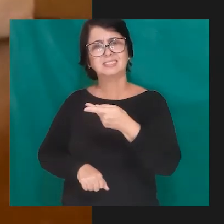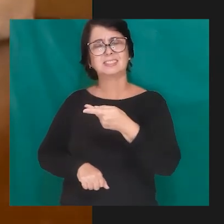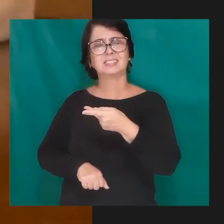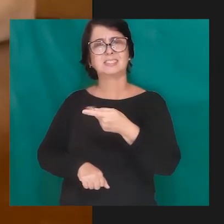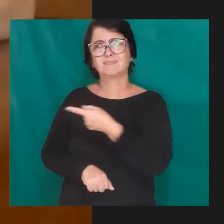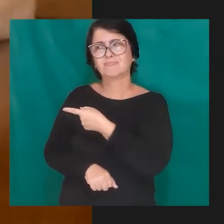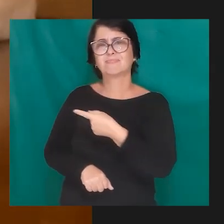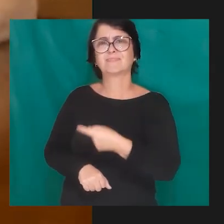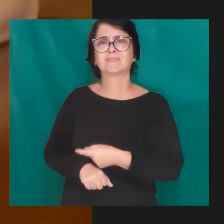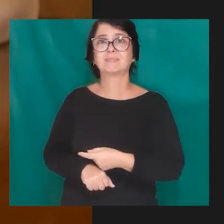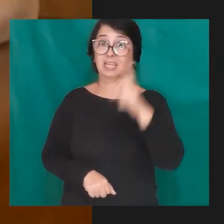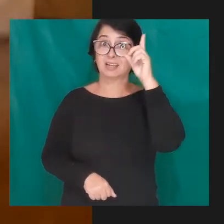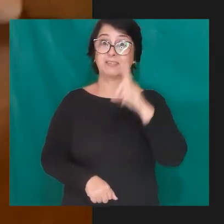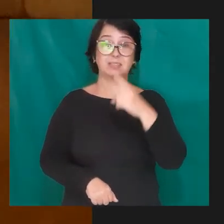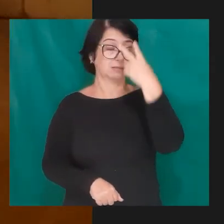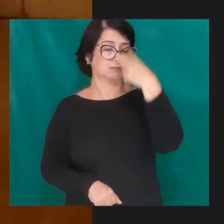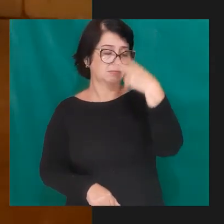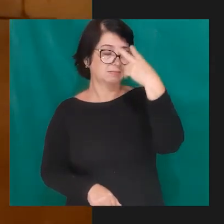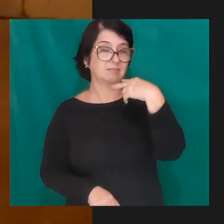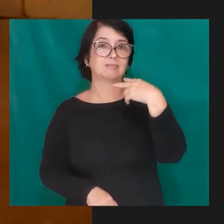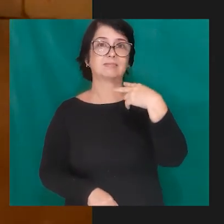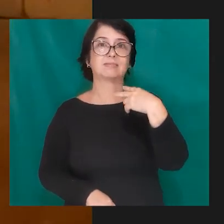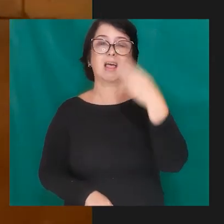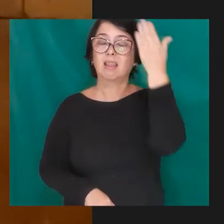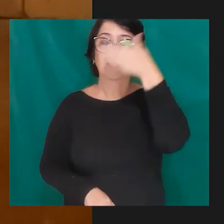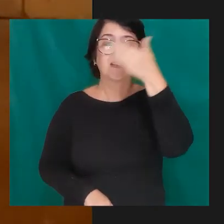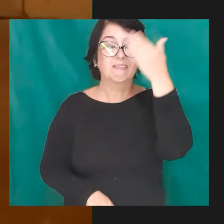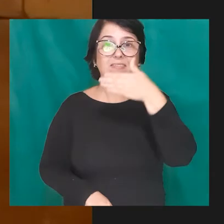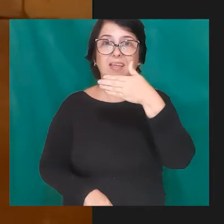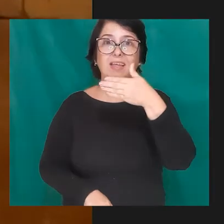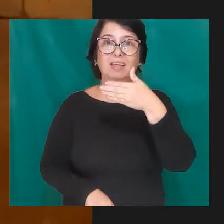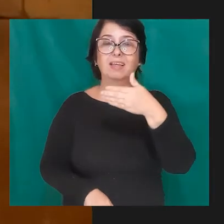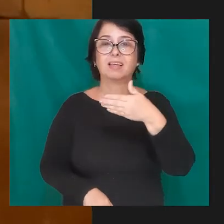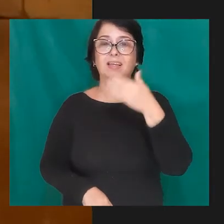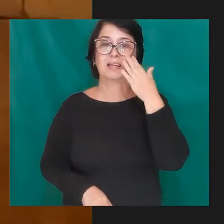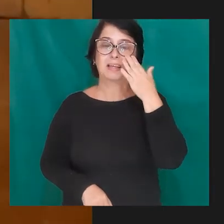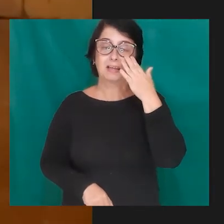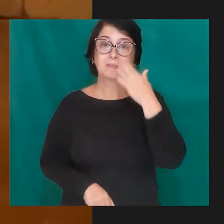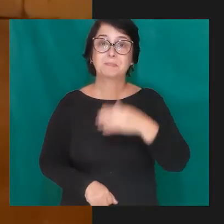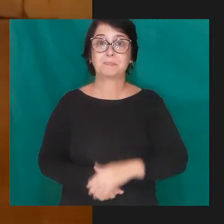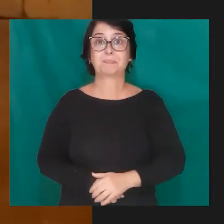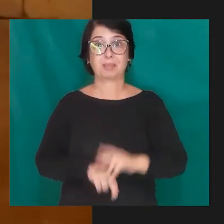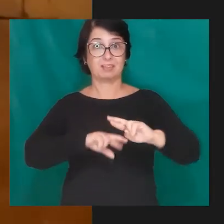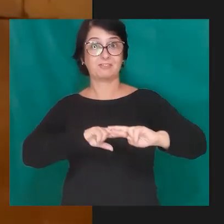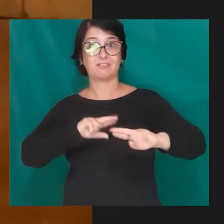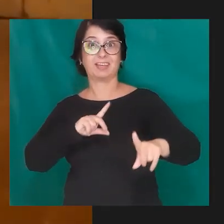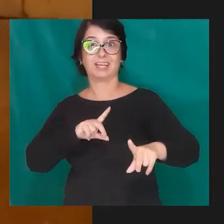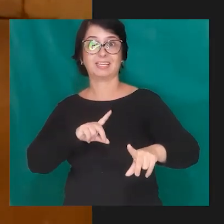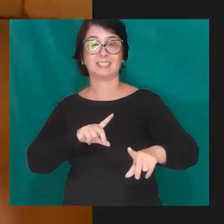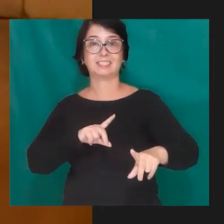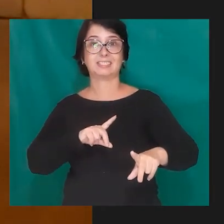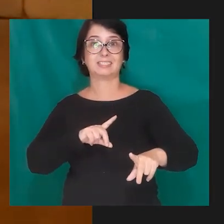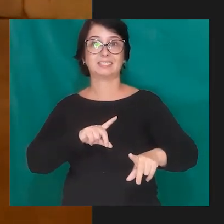acordeonista, o botão da gaita ponta, ele é redondo, né? Mas uma das grandes diferenças que tem